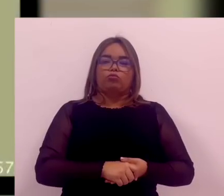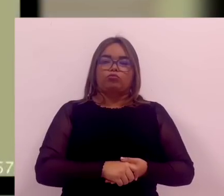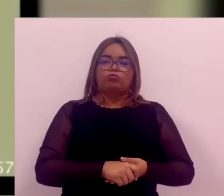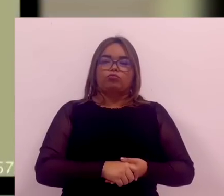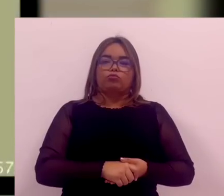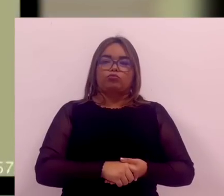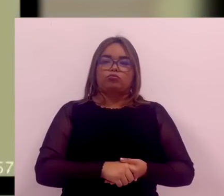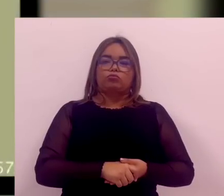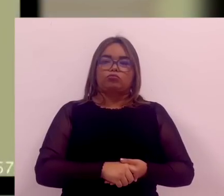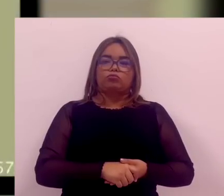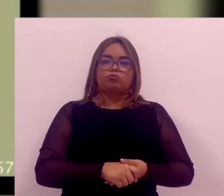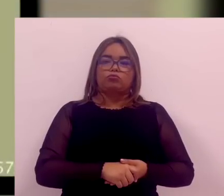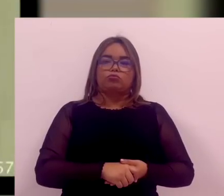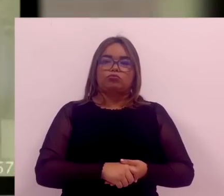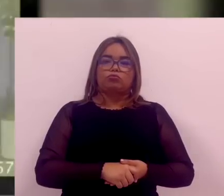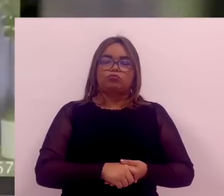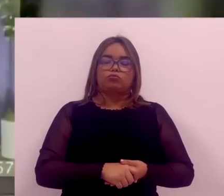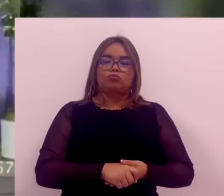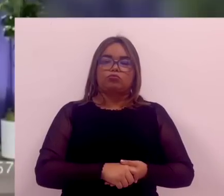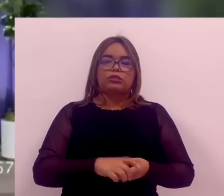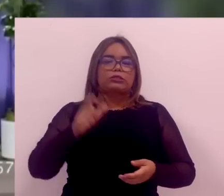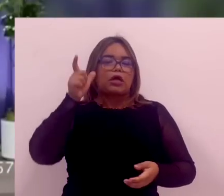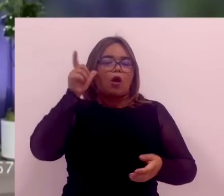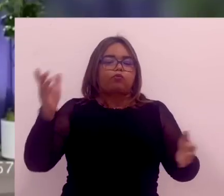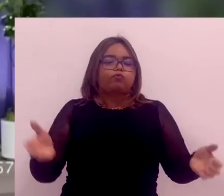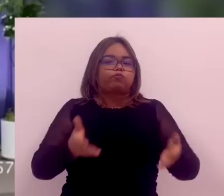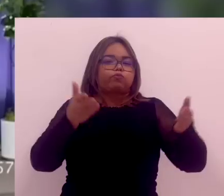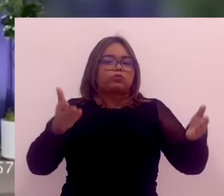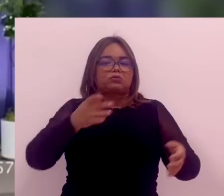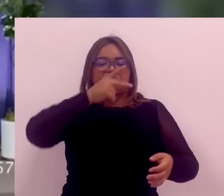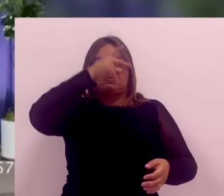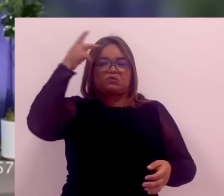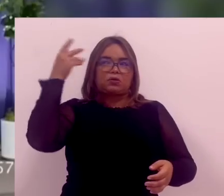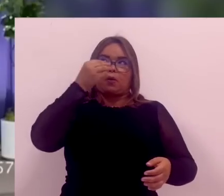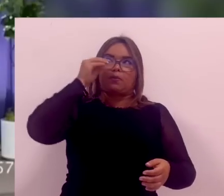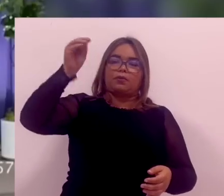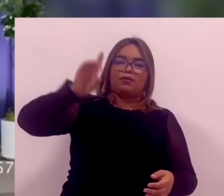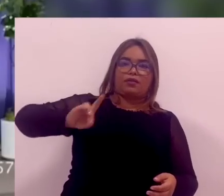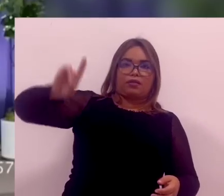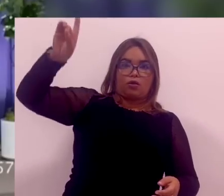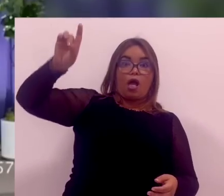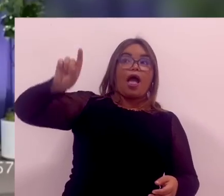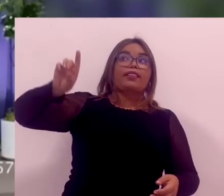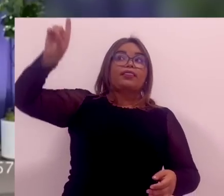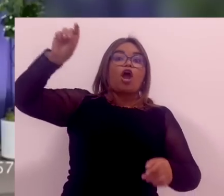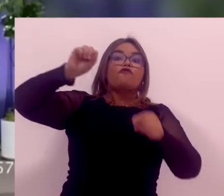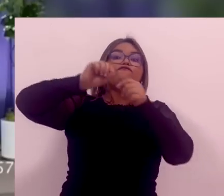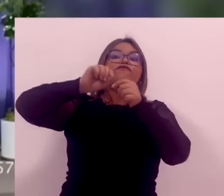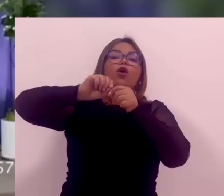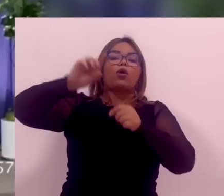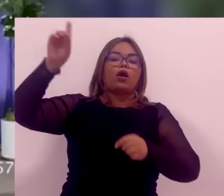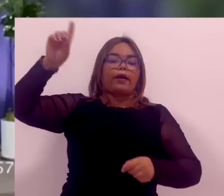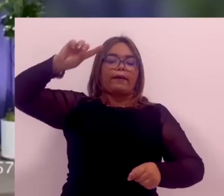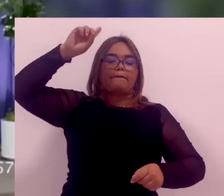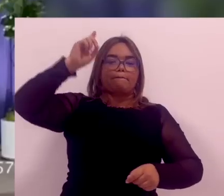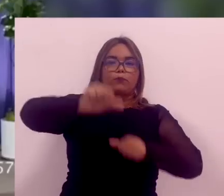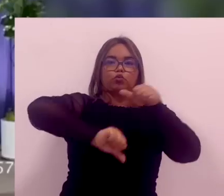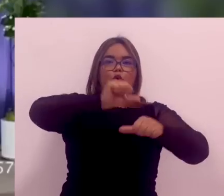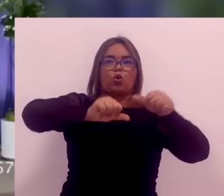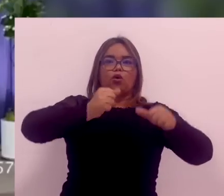já dissemos, Babel foi uma tentativa de unificar todas as pessoas em apostasia contra Deus. E o que Deus